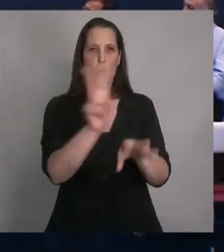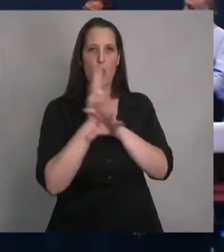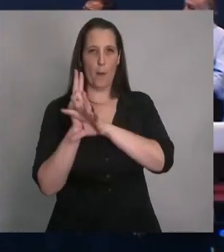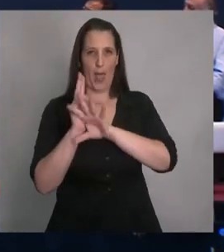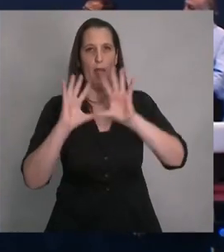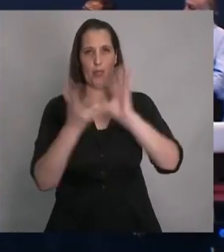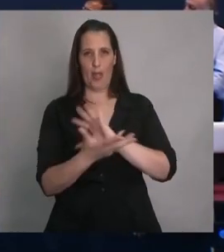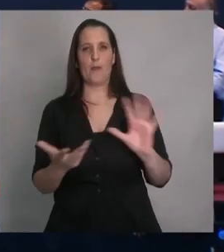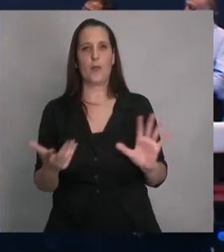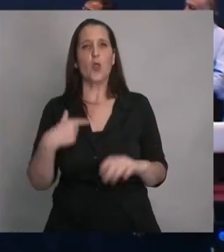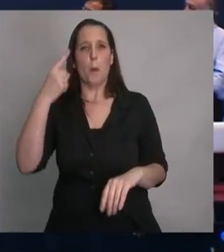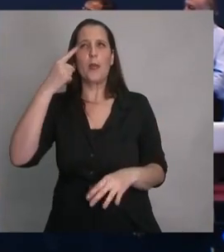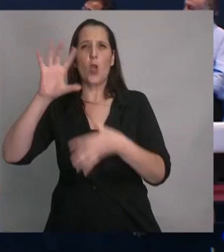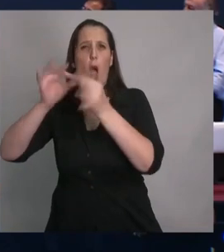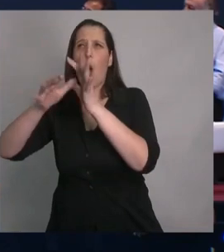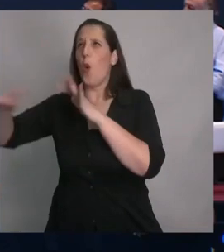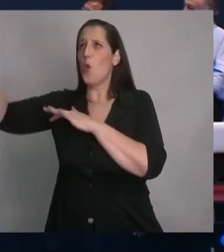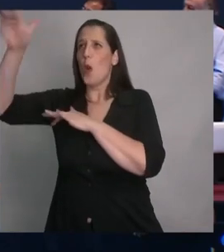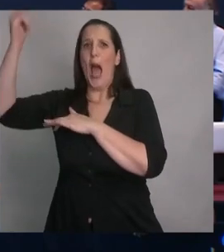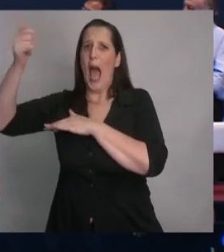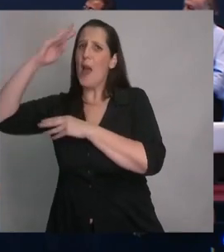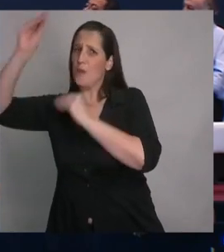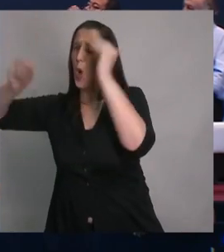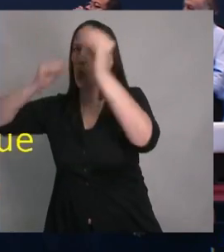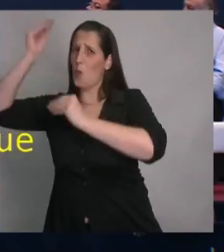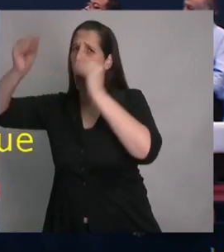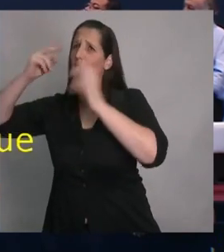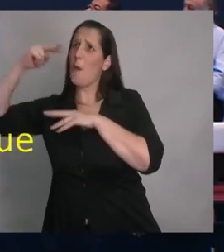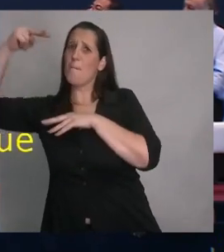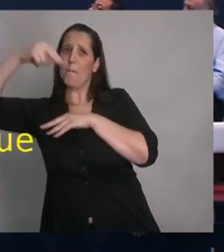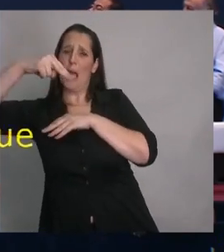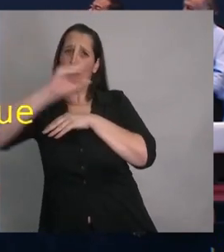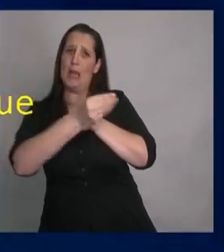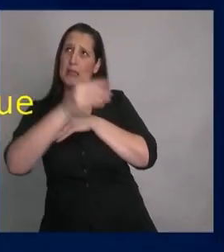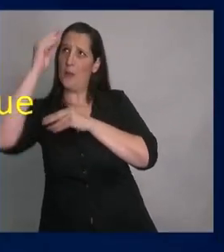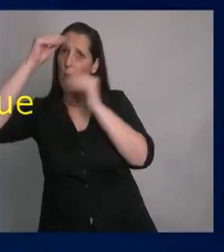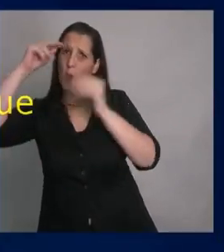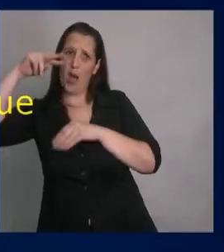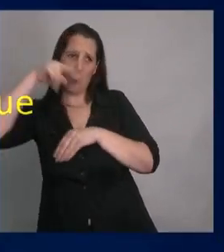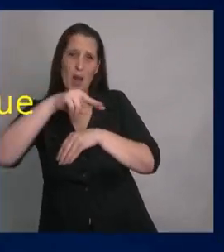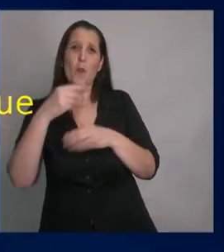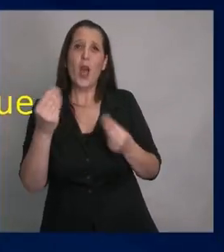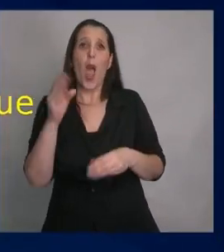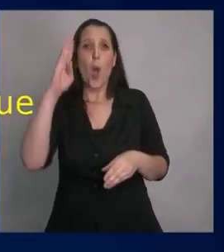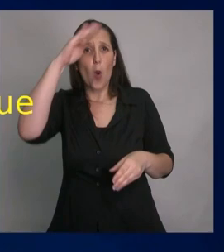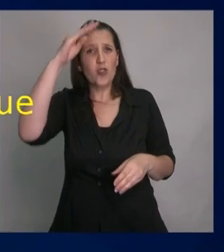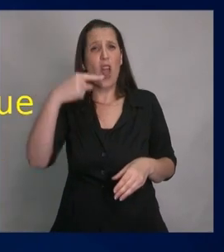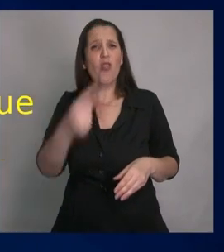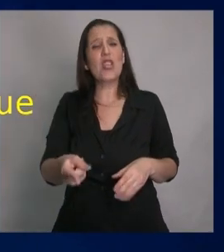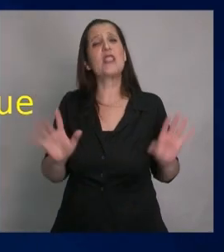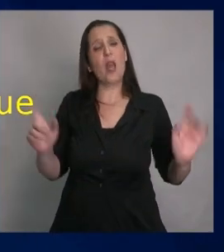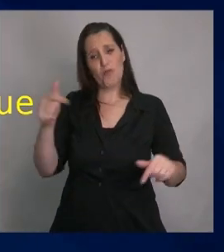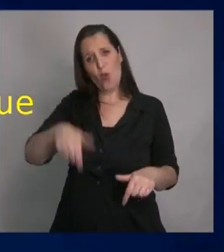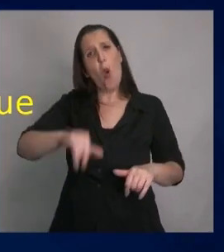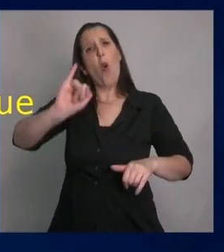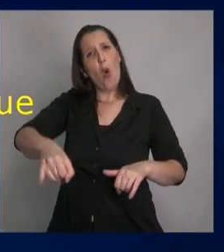preocupação também, porque o Bolsonaro disse, com todas as letras, que ia abrir a Amazônia